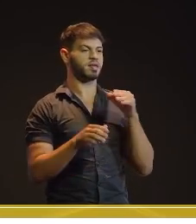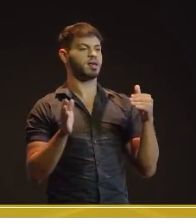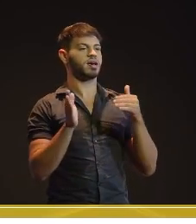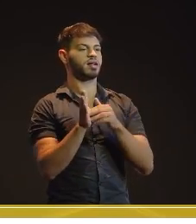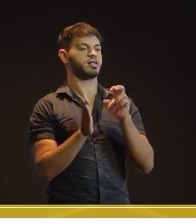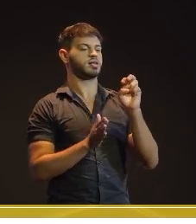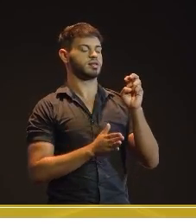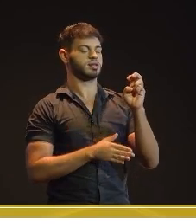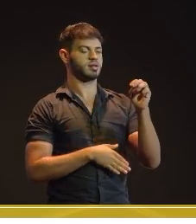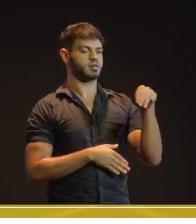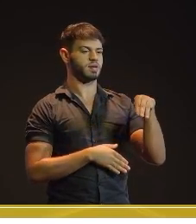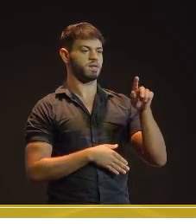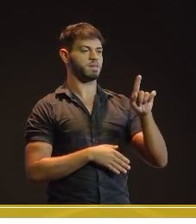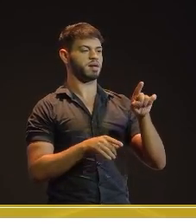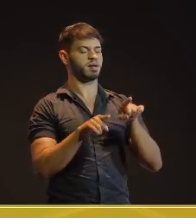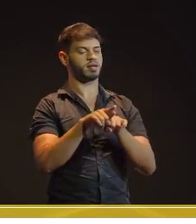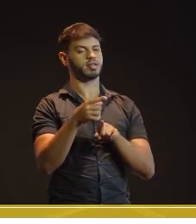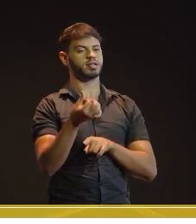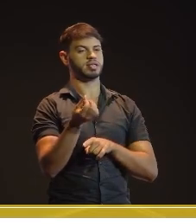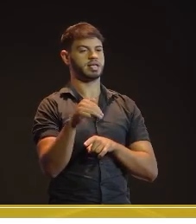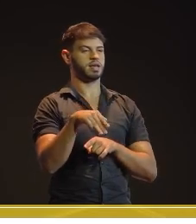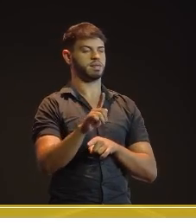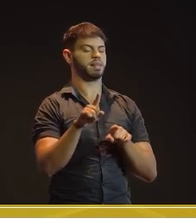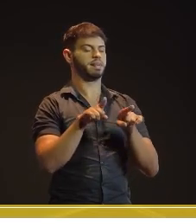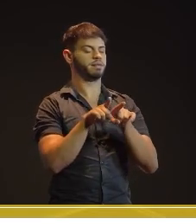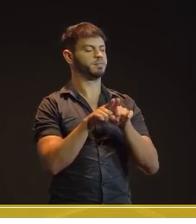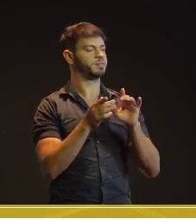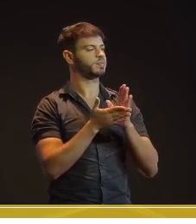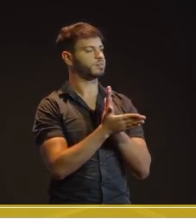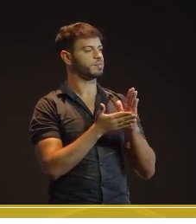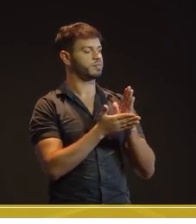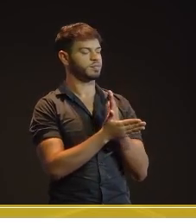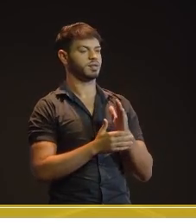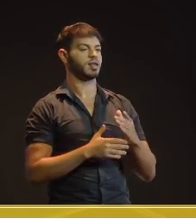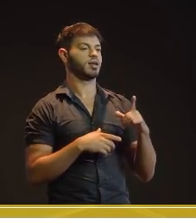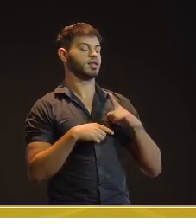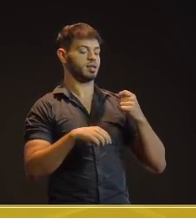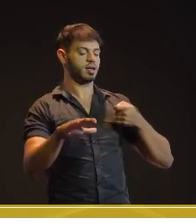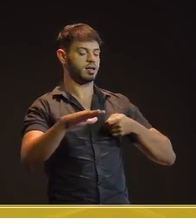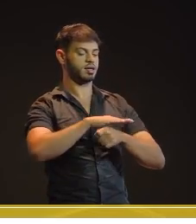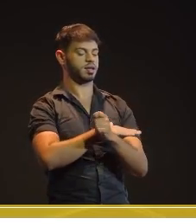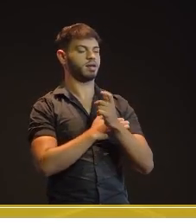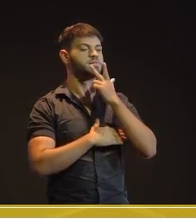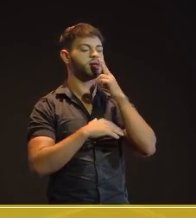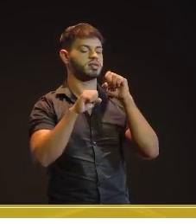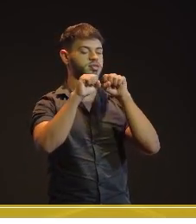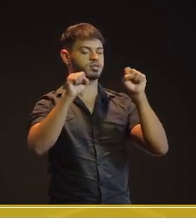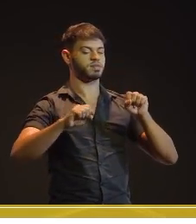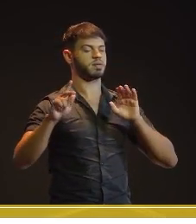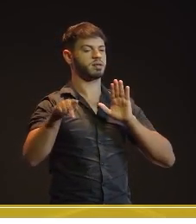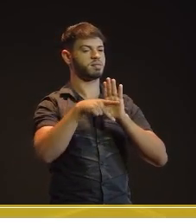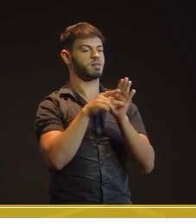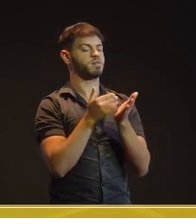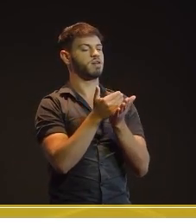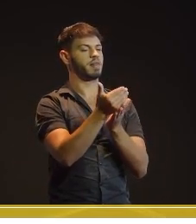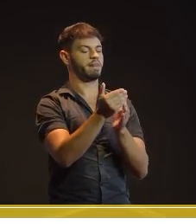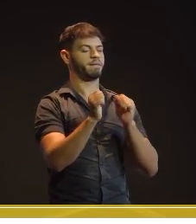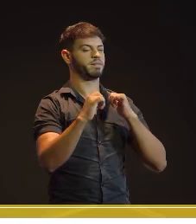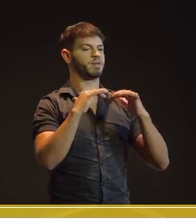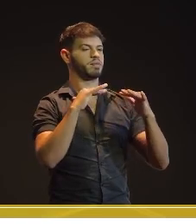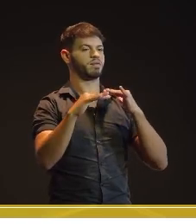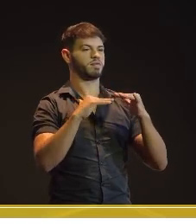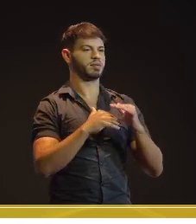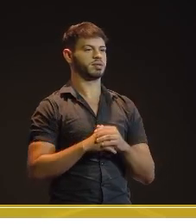MW, 6 MW, os vidros traseiros de alguns módulos têm quebrado sistematicamente no início da movimentação